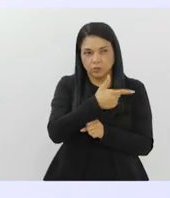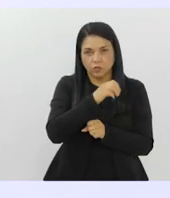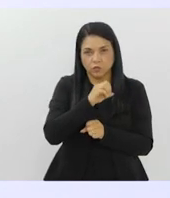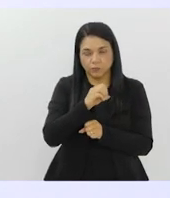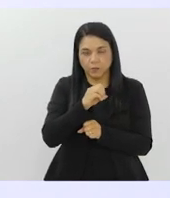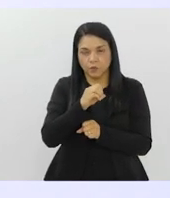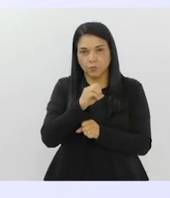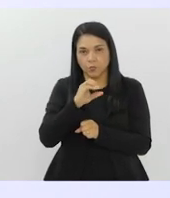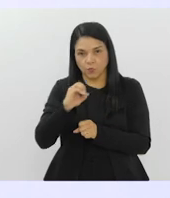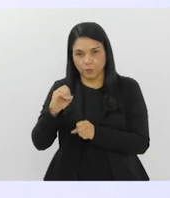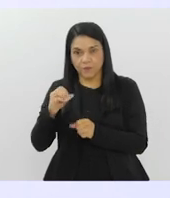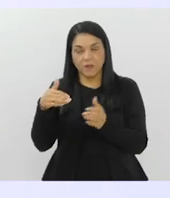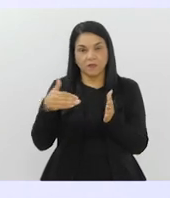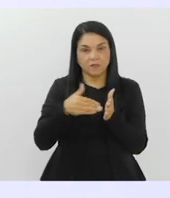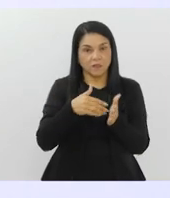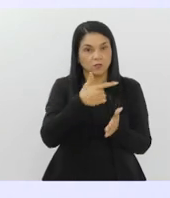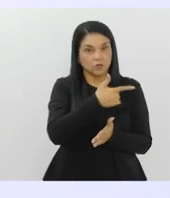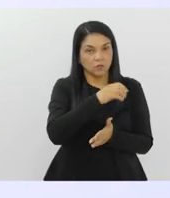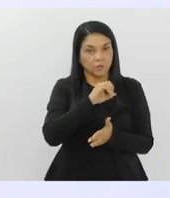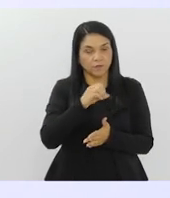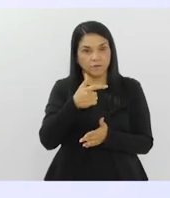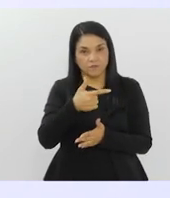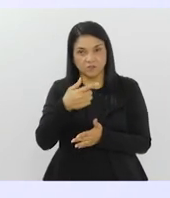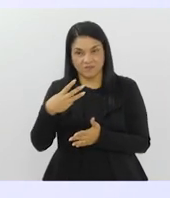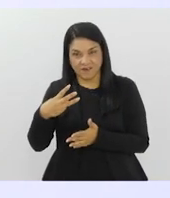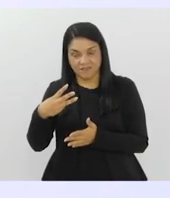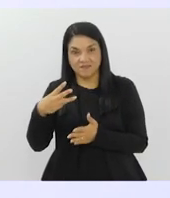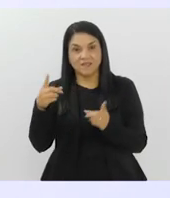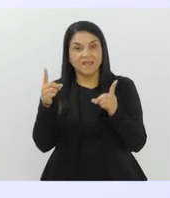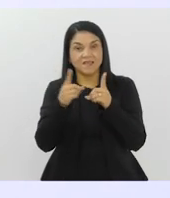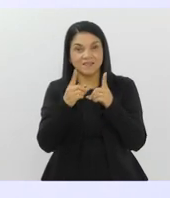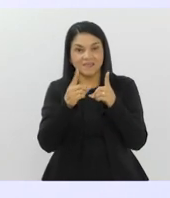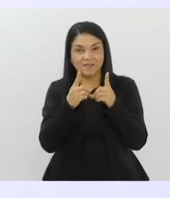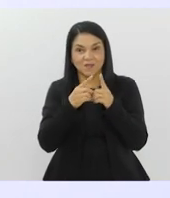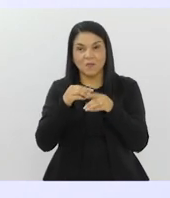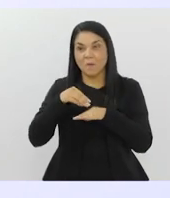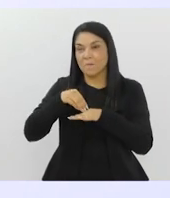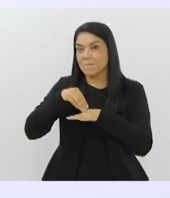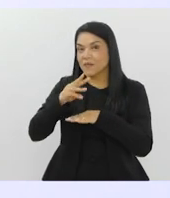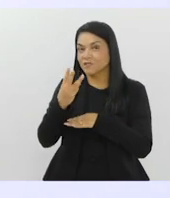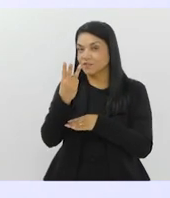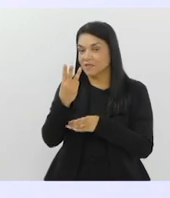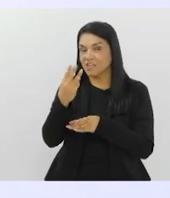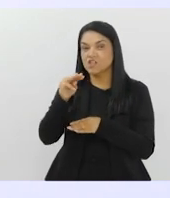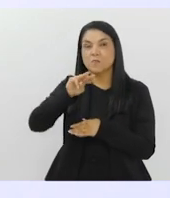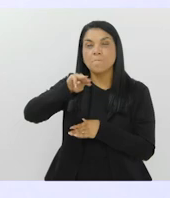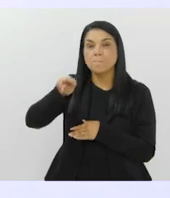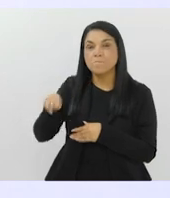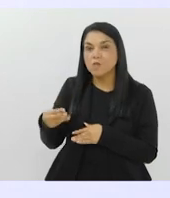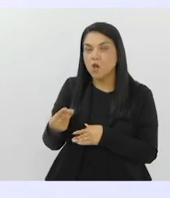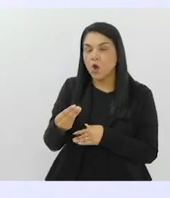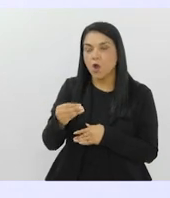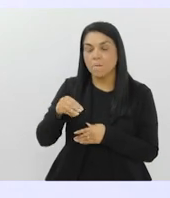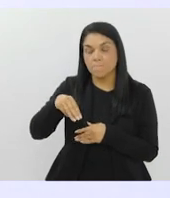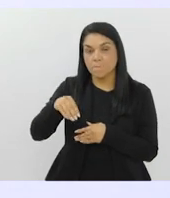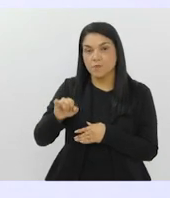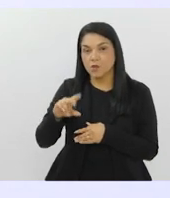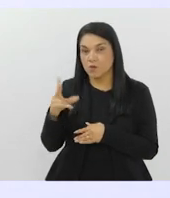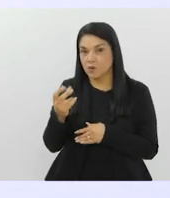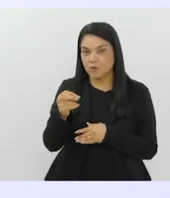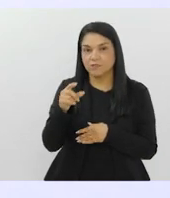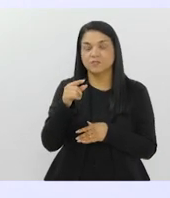2023, no nosso país foram atendidos mais de 3 milhões de mulheres com dúvidas,